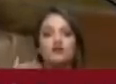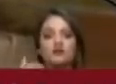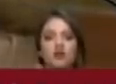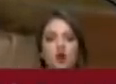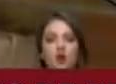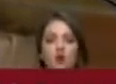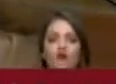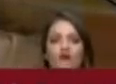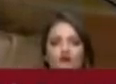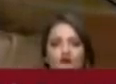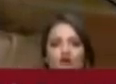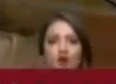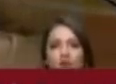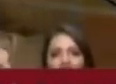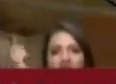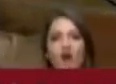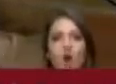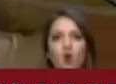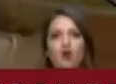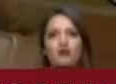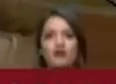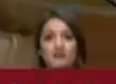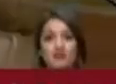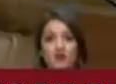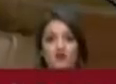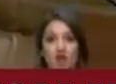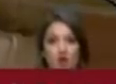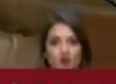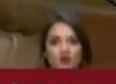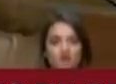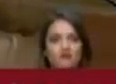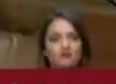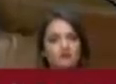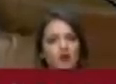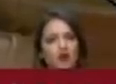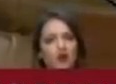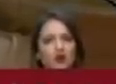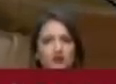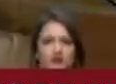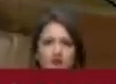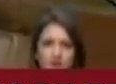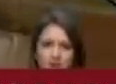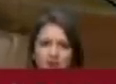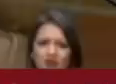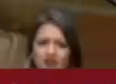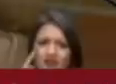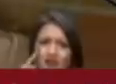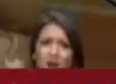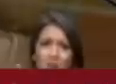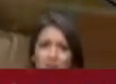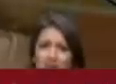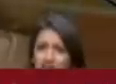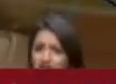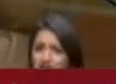erra aí. A sensação que eu tenho é que André Mendonça, ele, de duas uma, né? Ou ele foi muito ingênuo